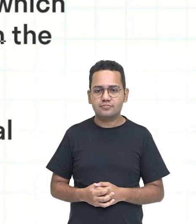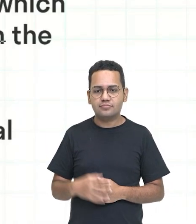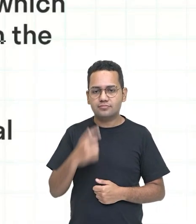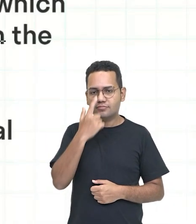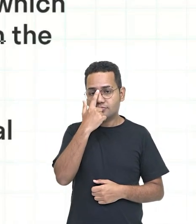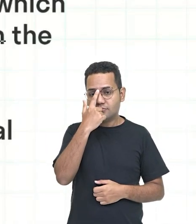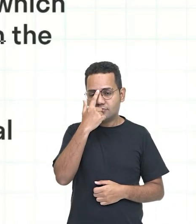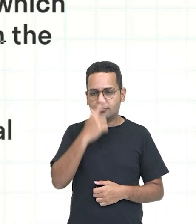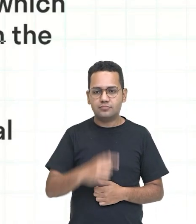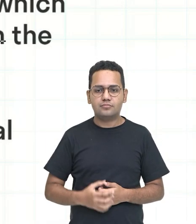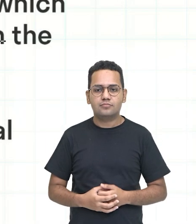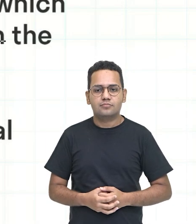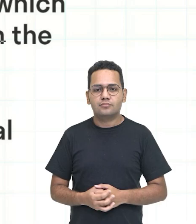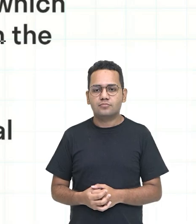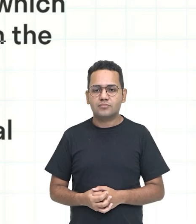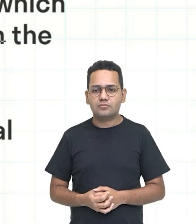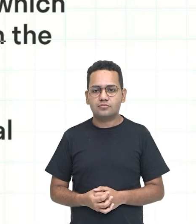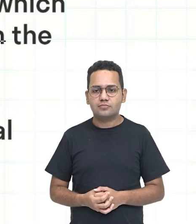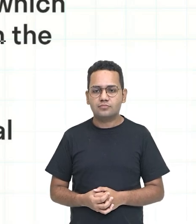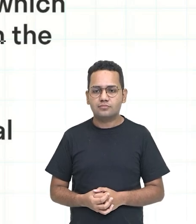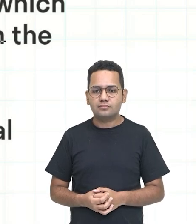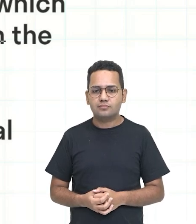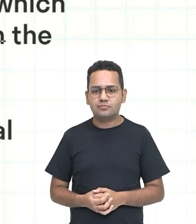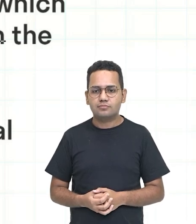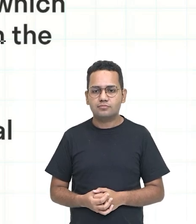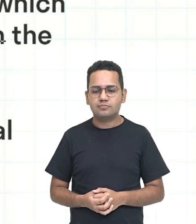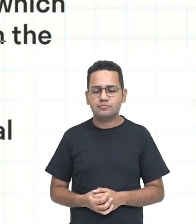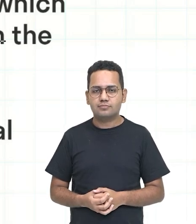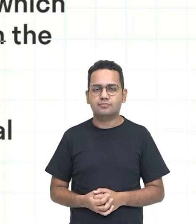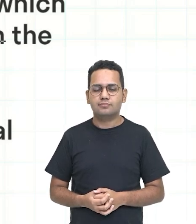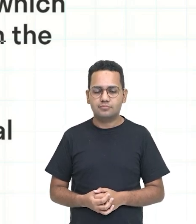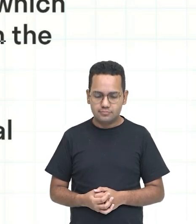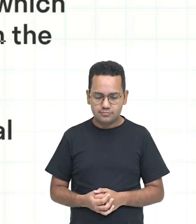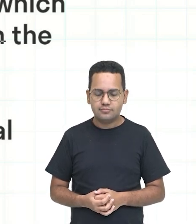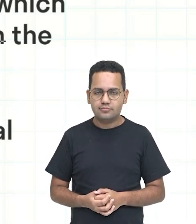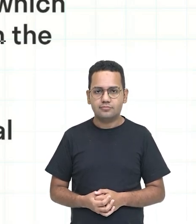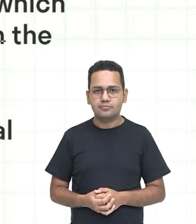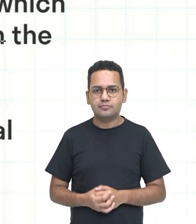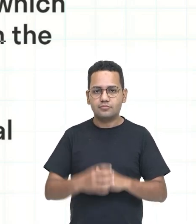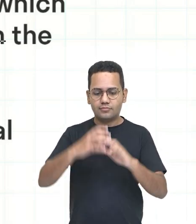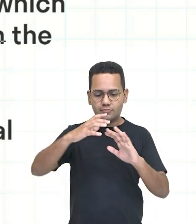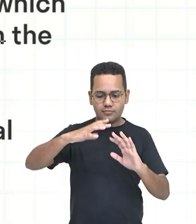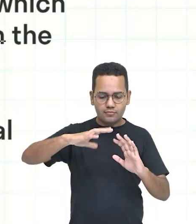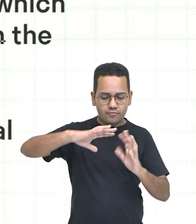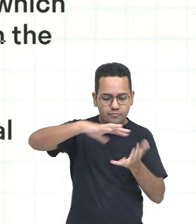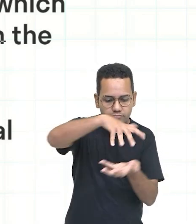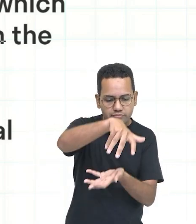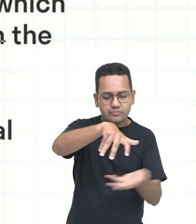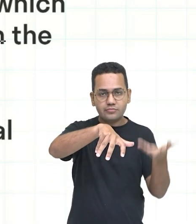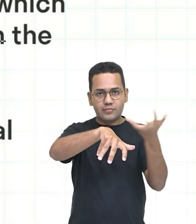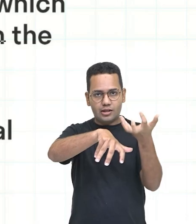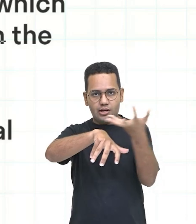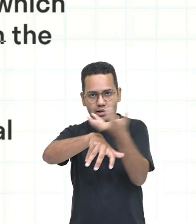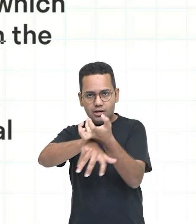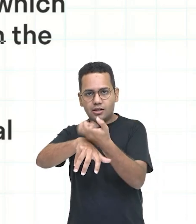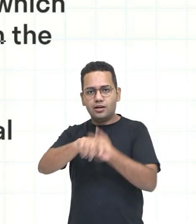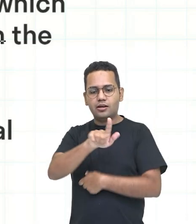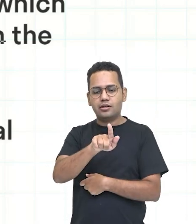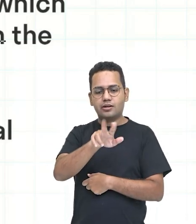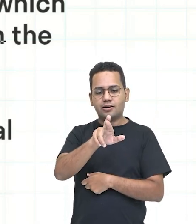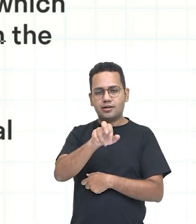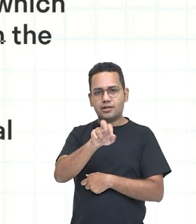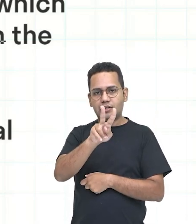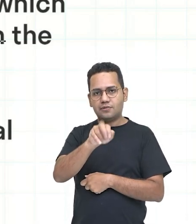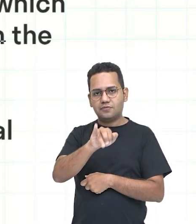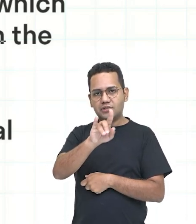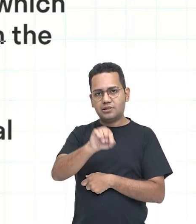The Mechanism of Gravity, o mecanismo da gravidade. Então nós temos esse texto aí, que também segue o padrão. Nós